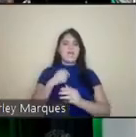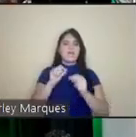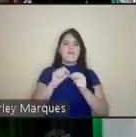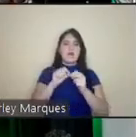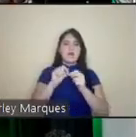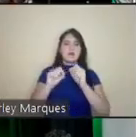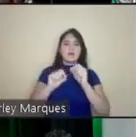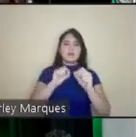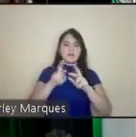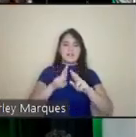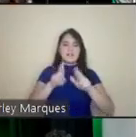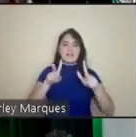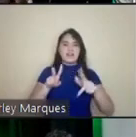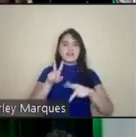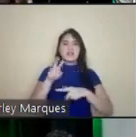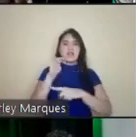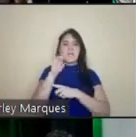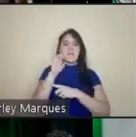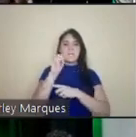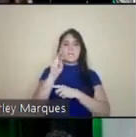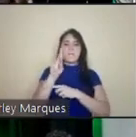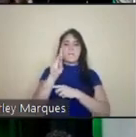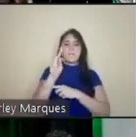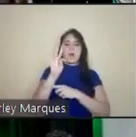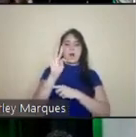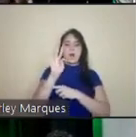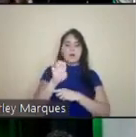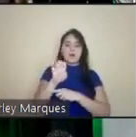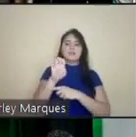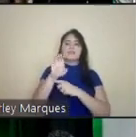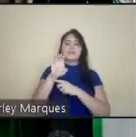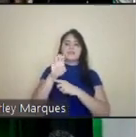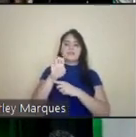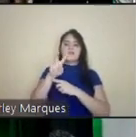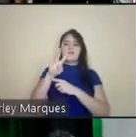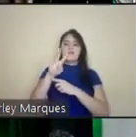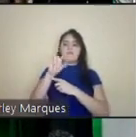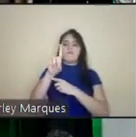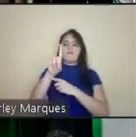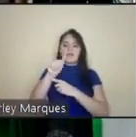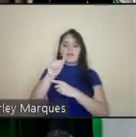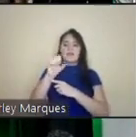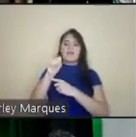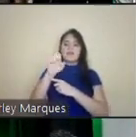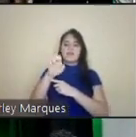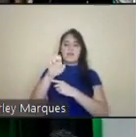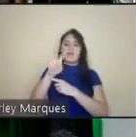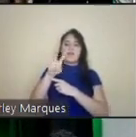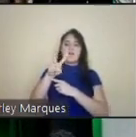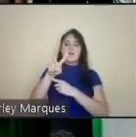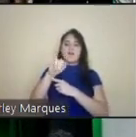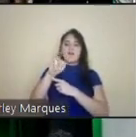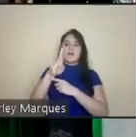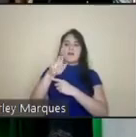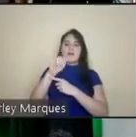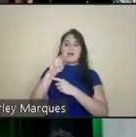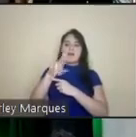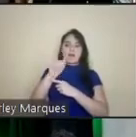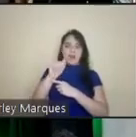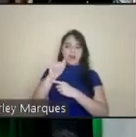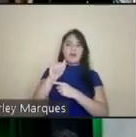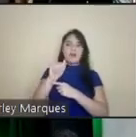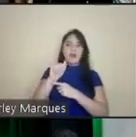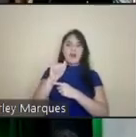Morte e Vida Severina é. Morte e Vida Severina do Cabral, né? Sai do interior para o mar. Eu saio do